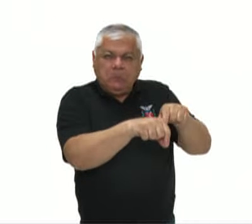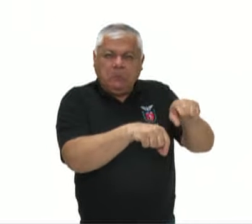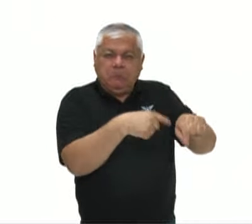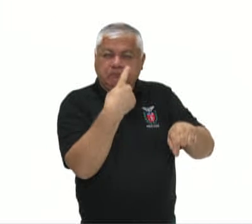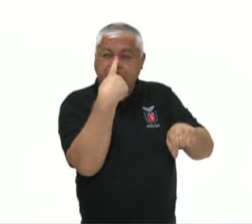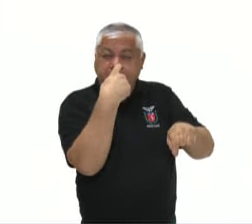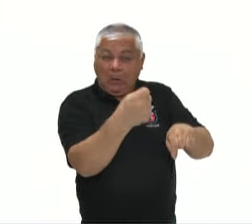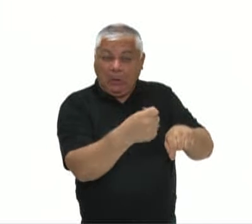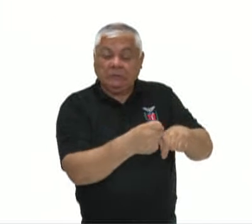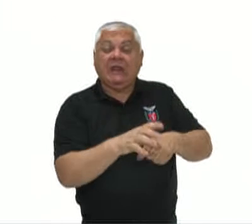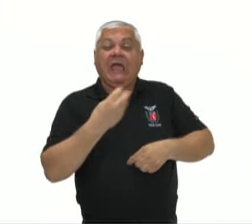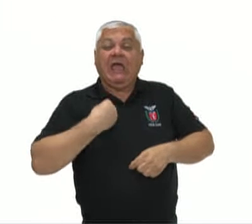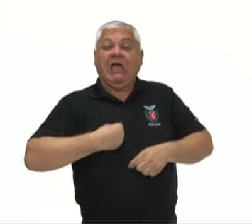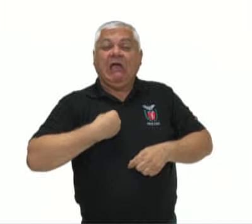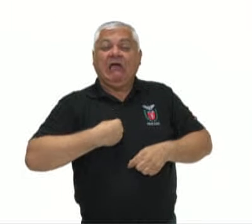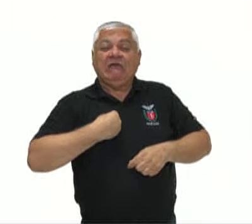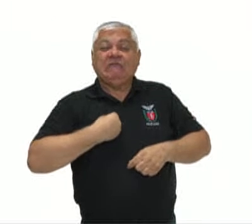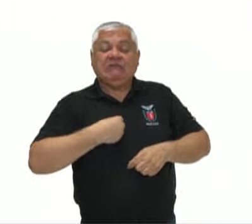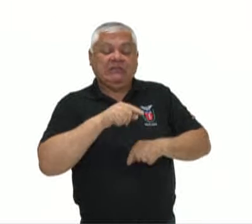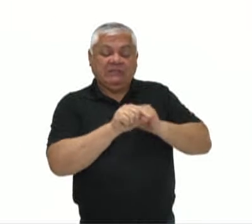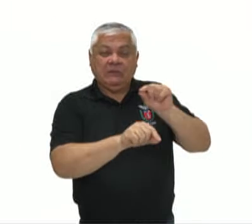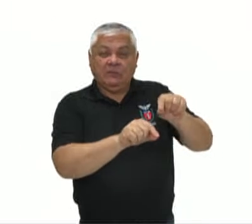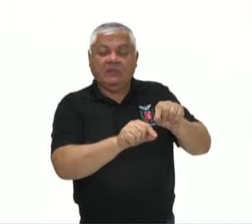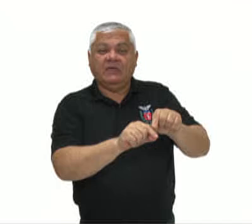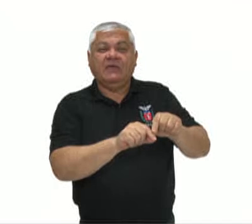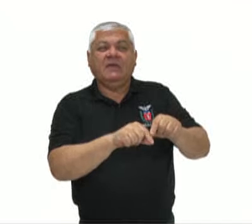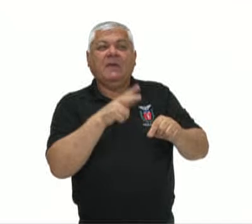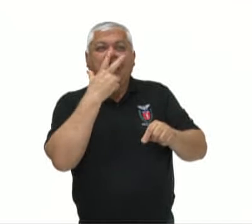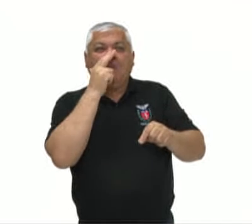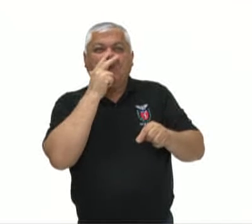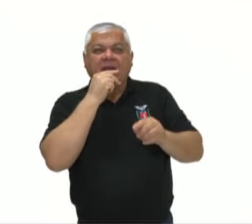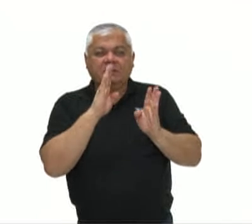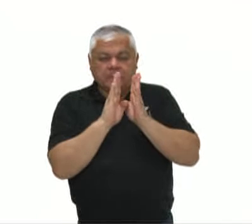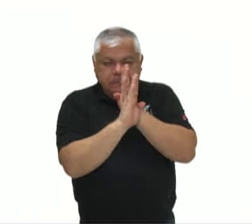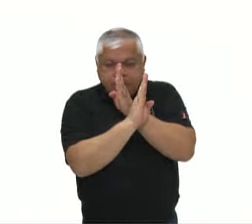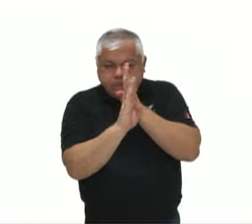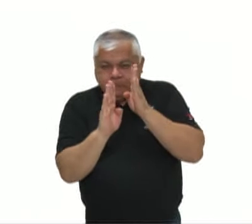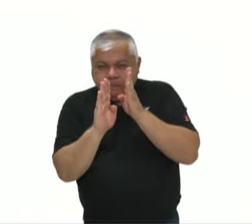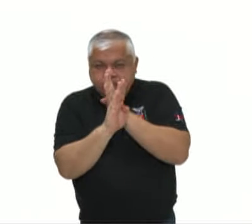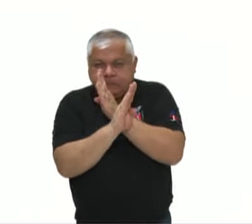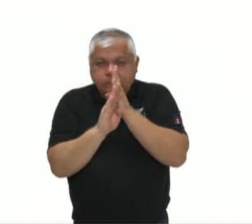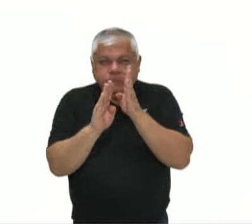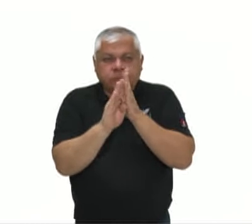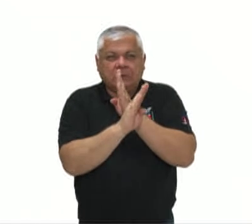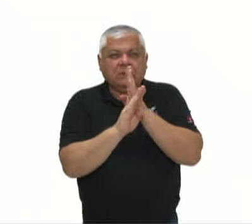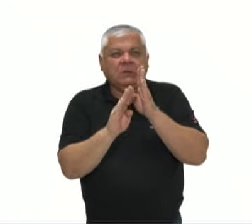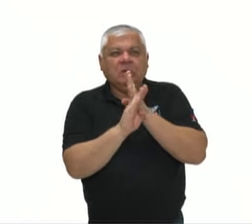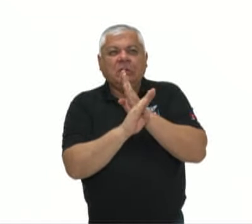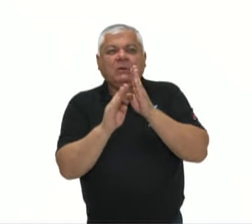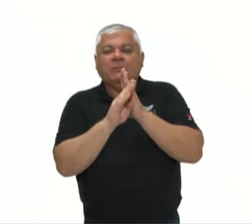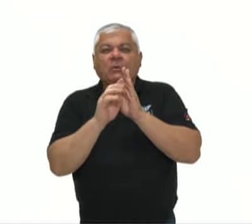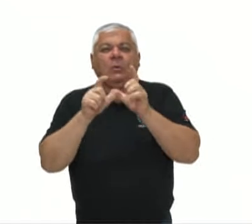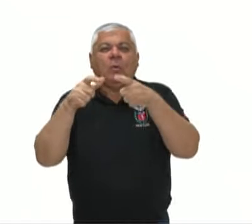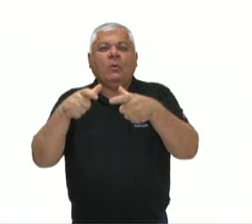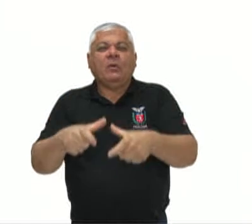e a vida em geral declara guerra, anda a espreitar meus olhos para roê-los, e há de